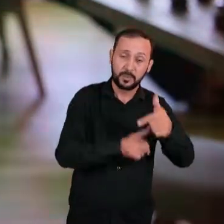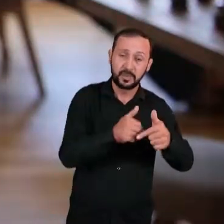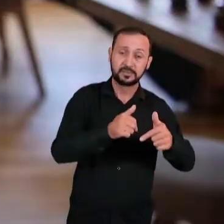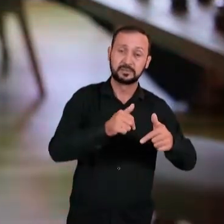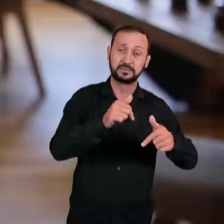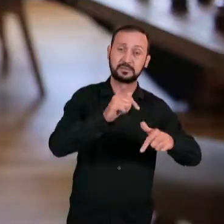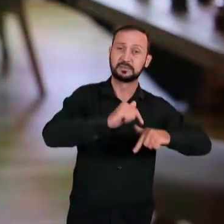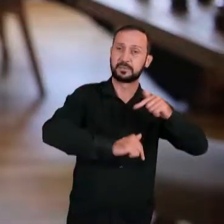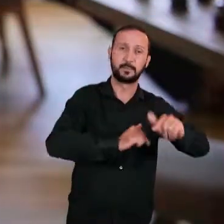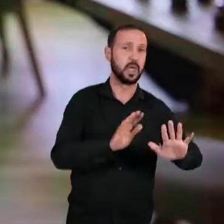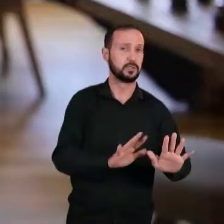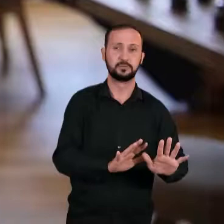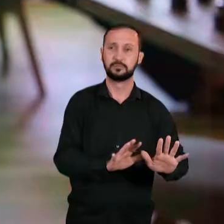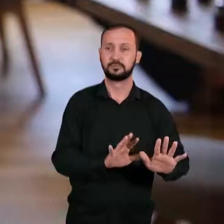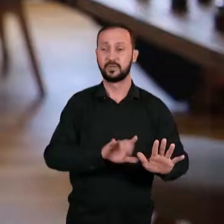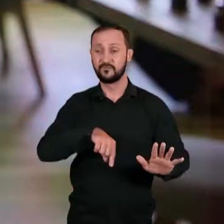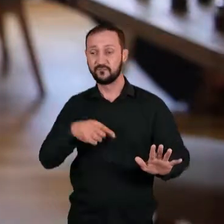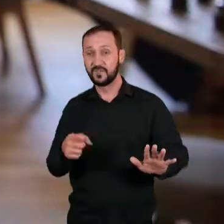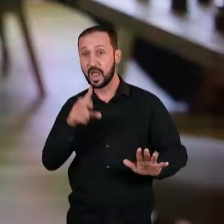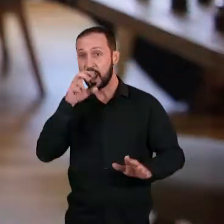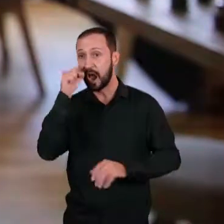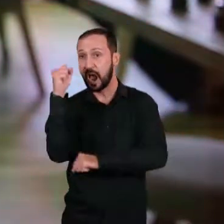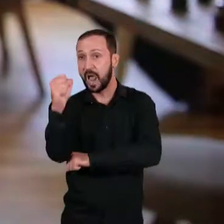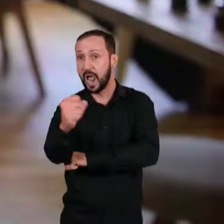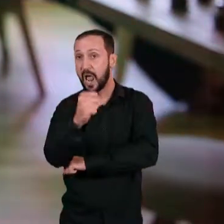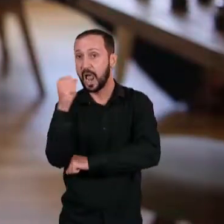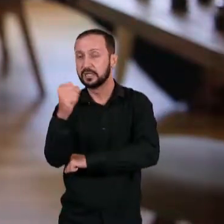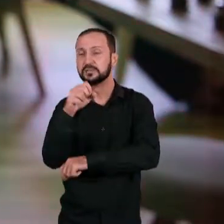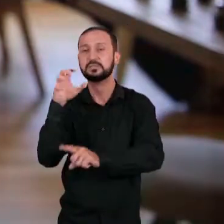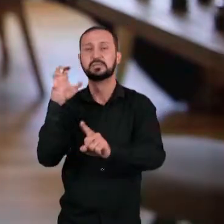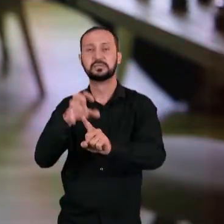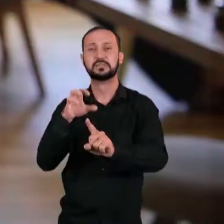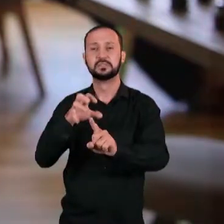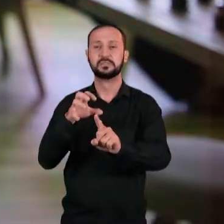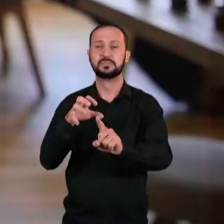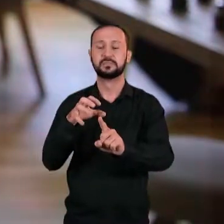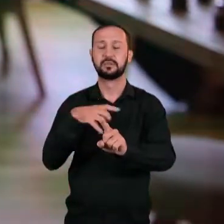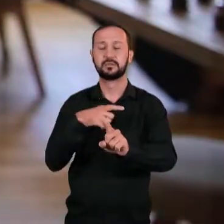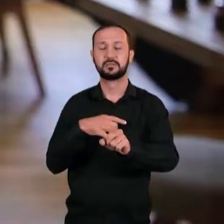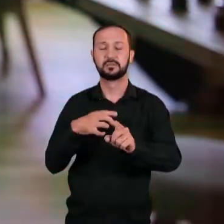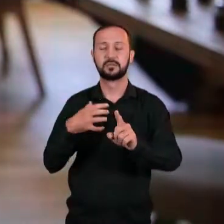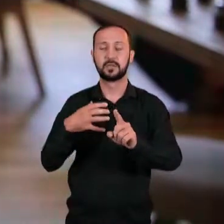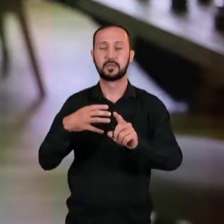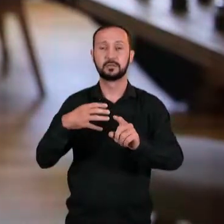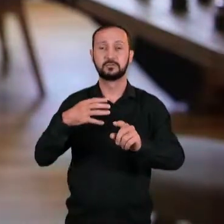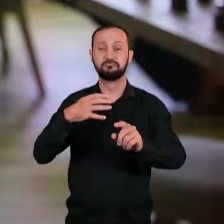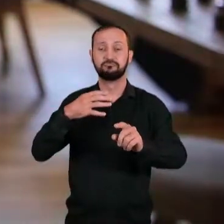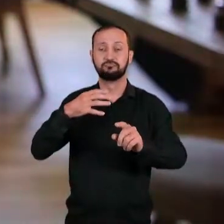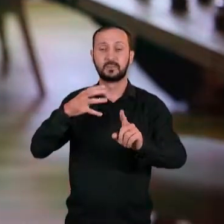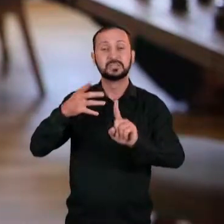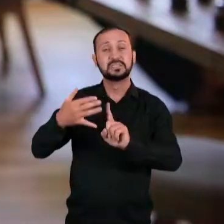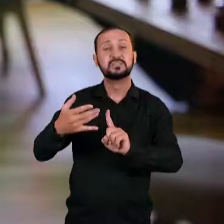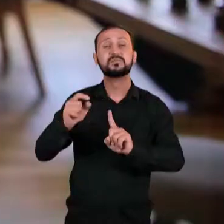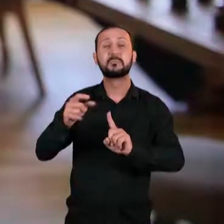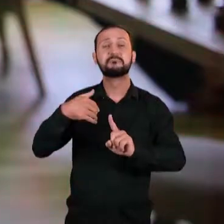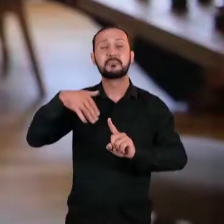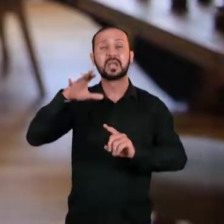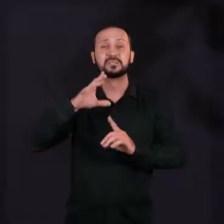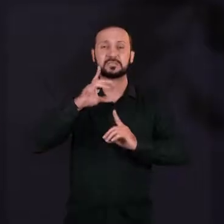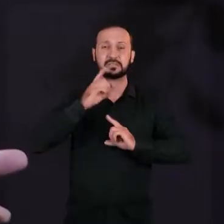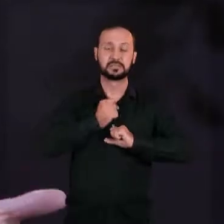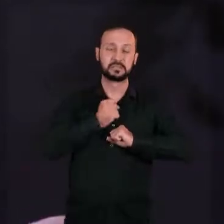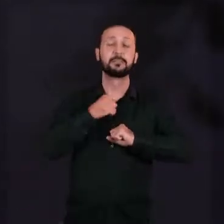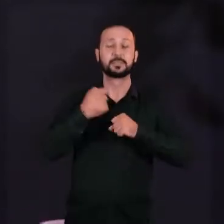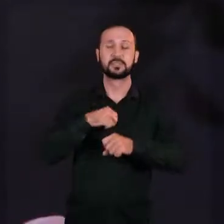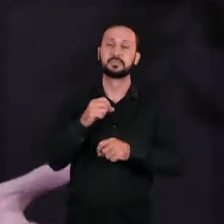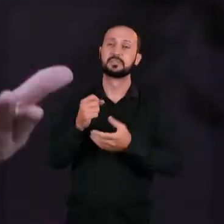esgotamento, ele auxiliou, ele predispôs o paciente a desenvolver uma síndrome depressiva. E daí a gente precisa realmente do tratamento farmacológico.